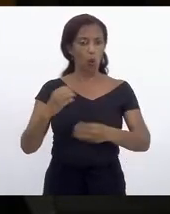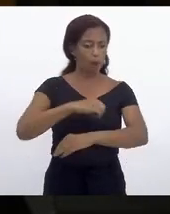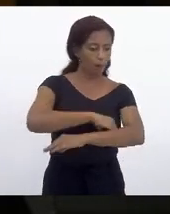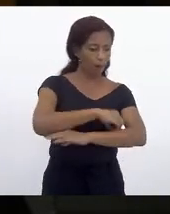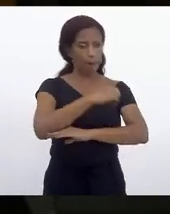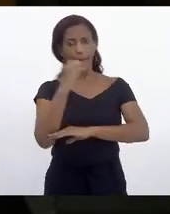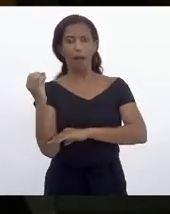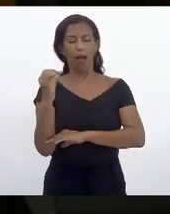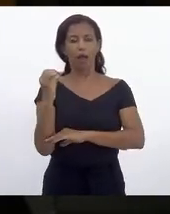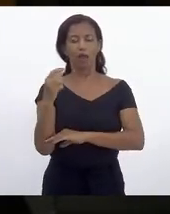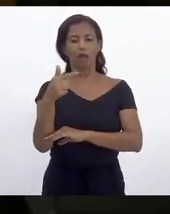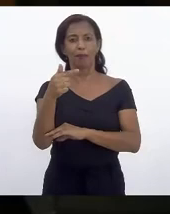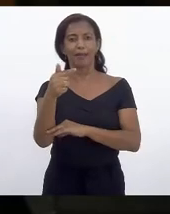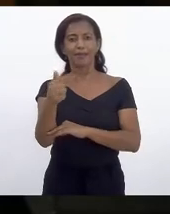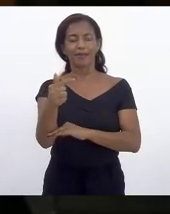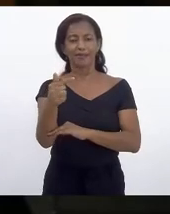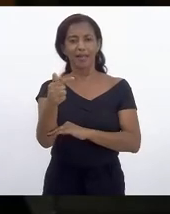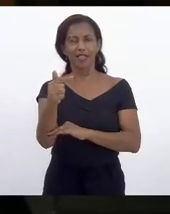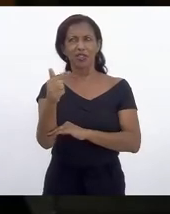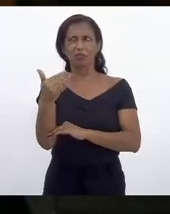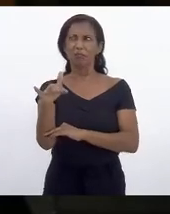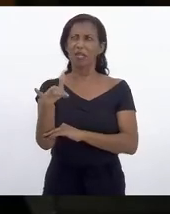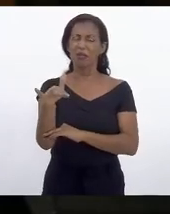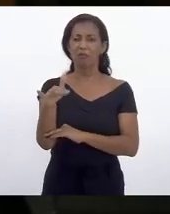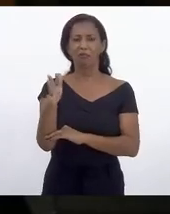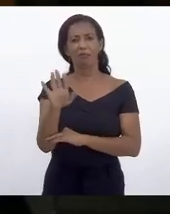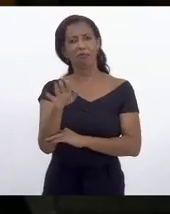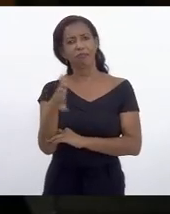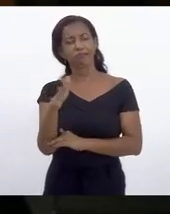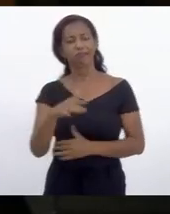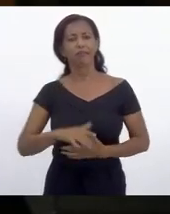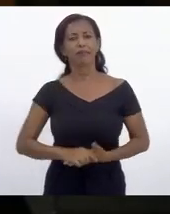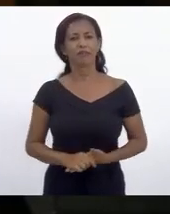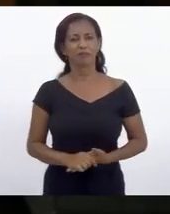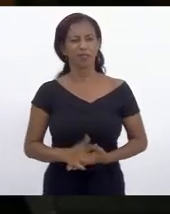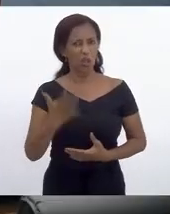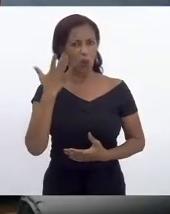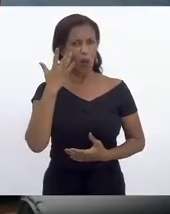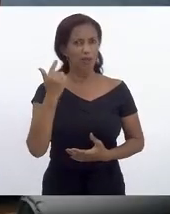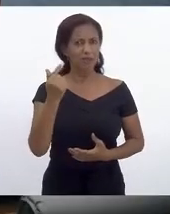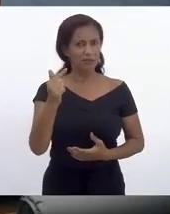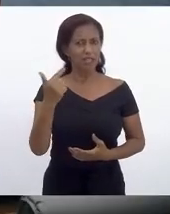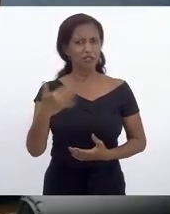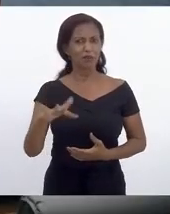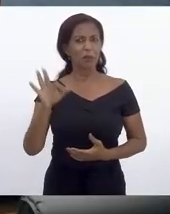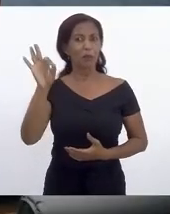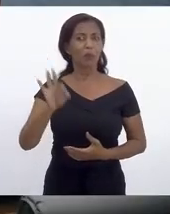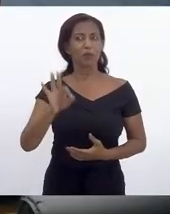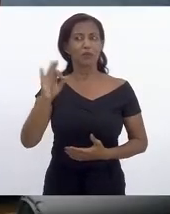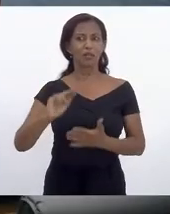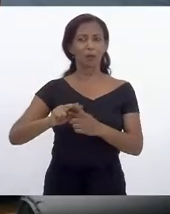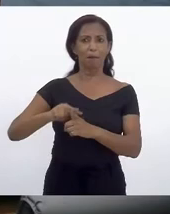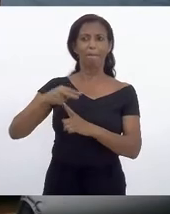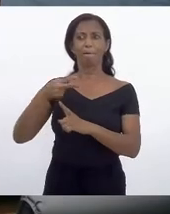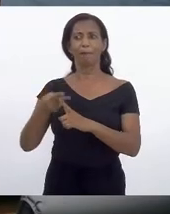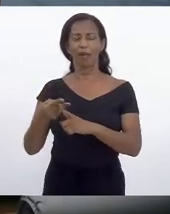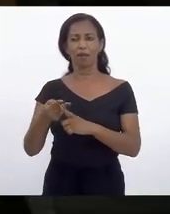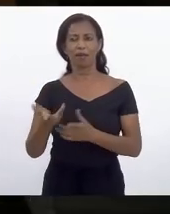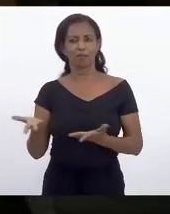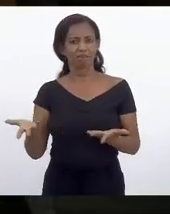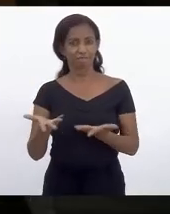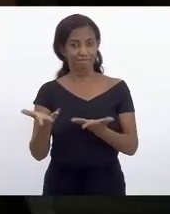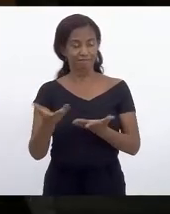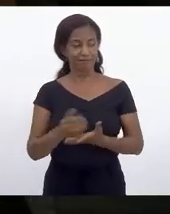juros foi para 7,5%, não é, deputada? Eu acho que foi 7,5%. Isto